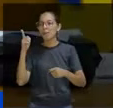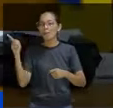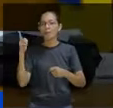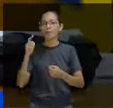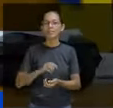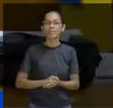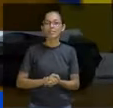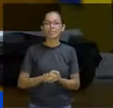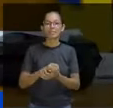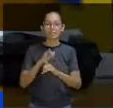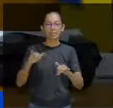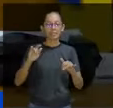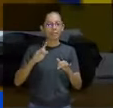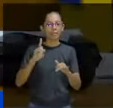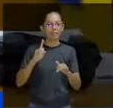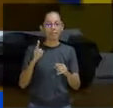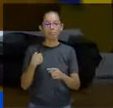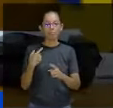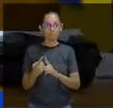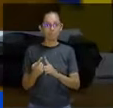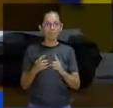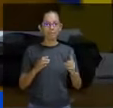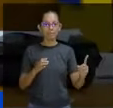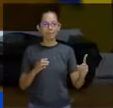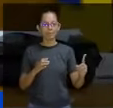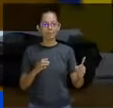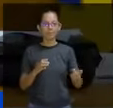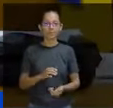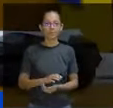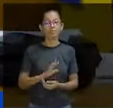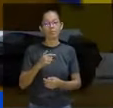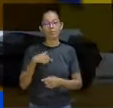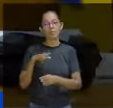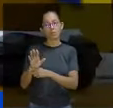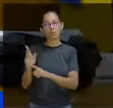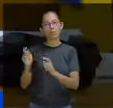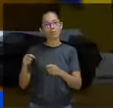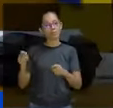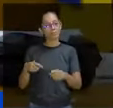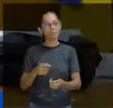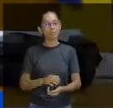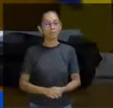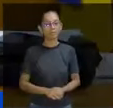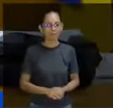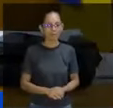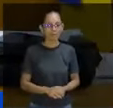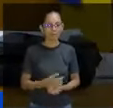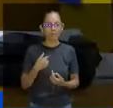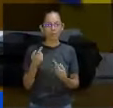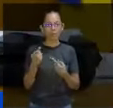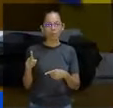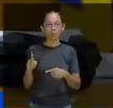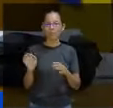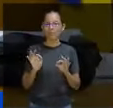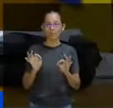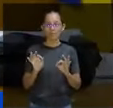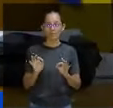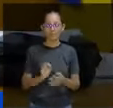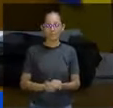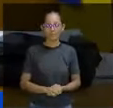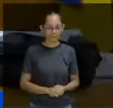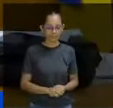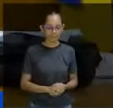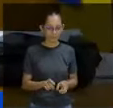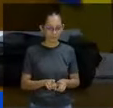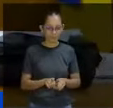ficar torcendo de longe realmente, mas eu acho que eu sempre defendi isso, eu não posso defender ir contra aos princípios que eu tenho para mim,